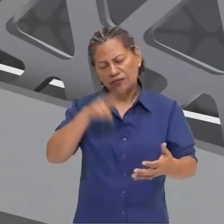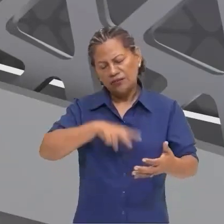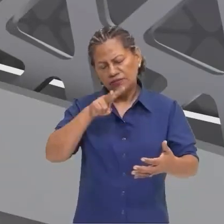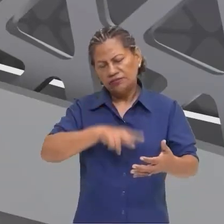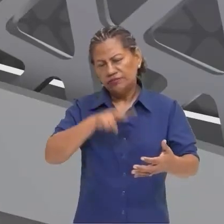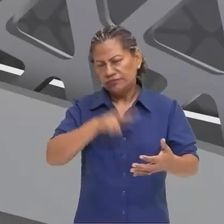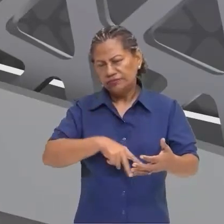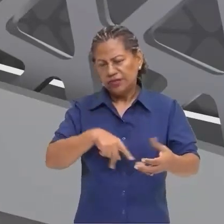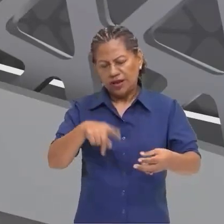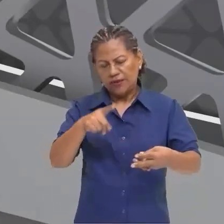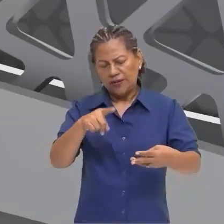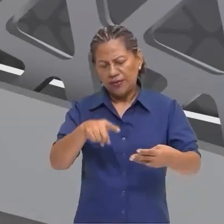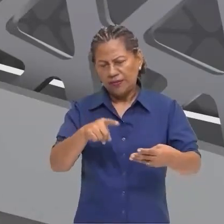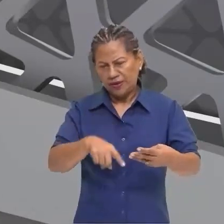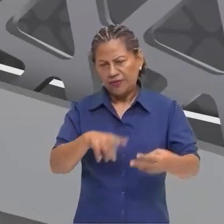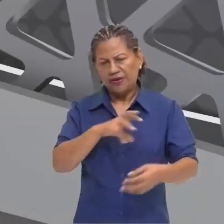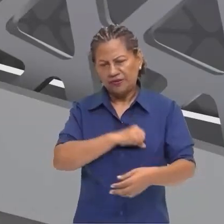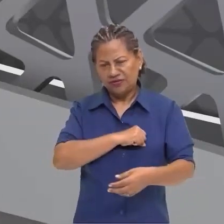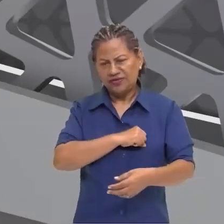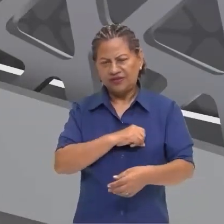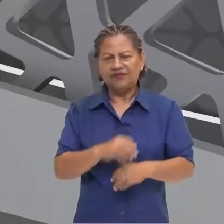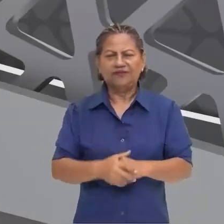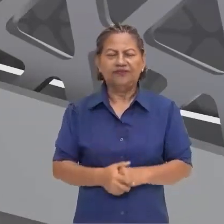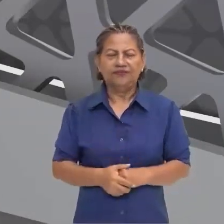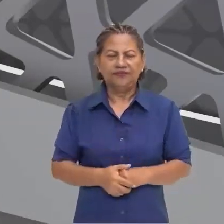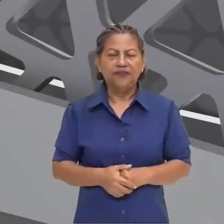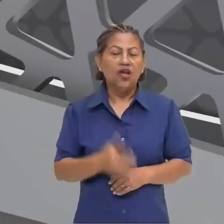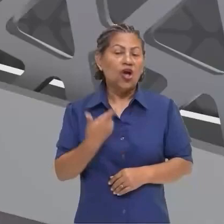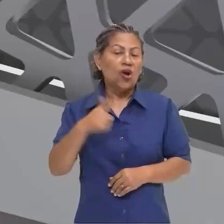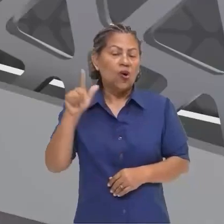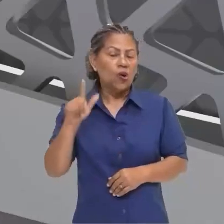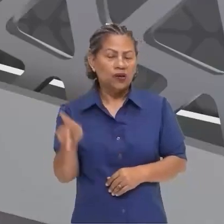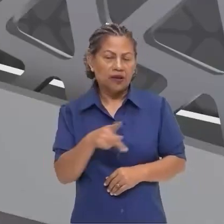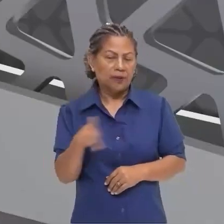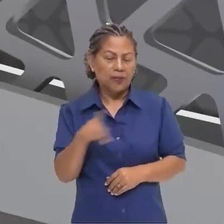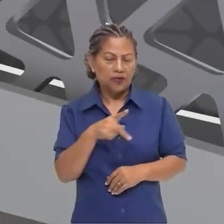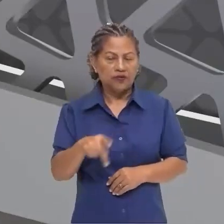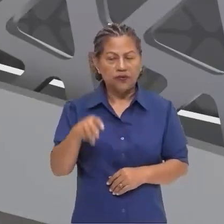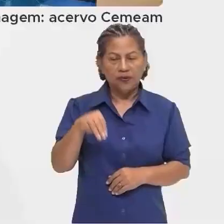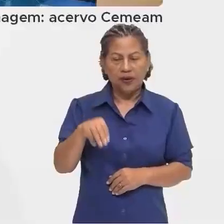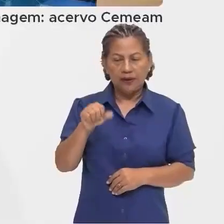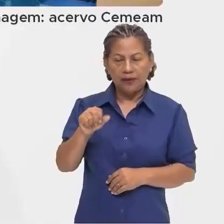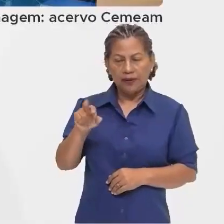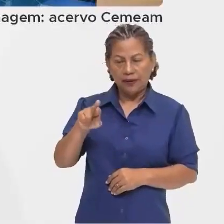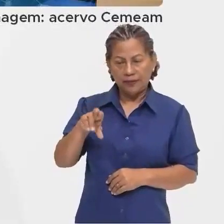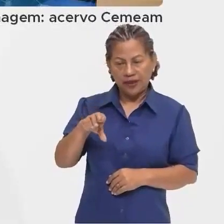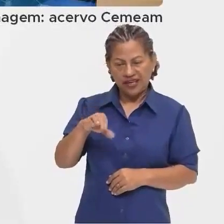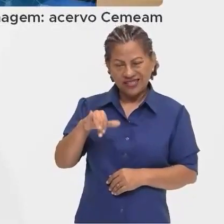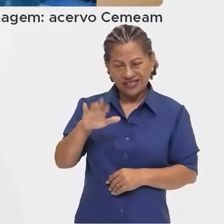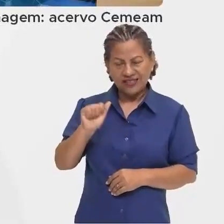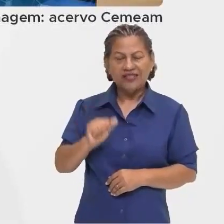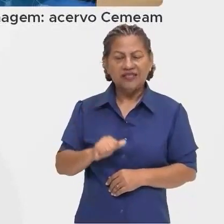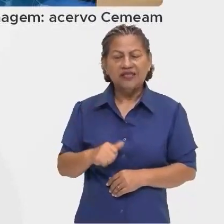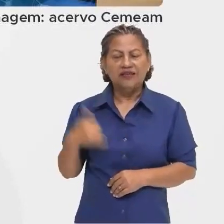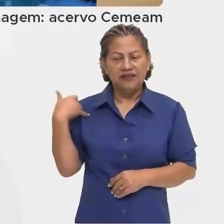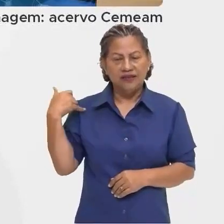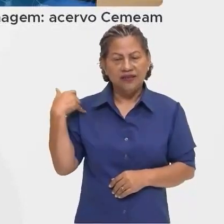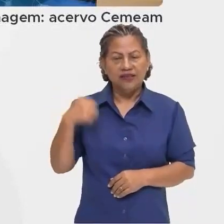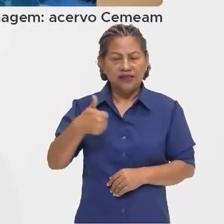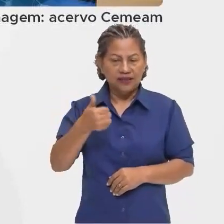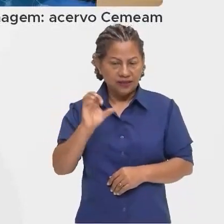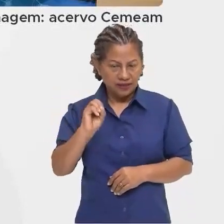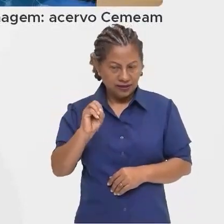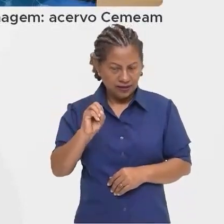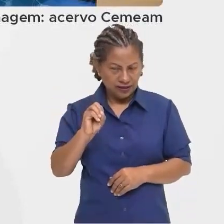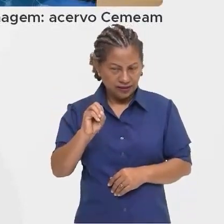licenciatura em História. Vamos ver aqui o exemplo da professora Márcia, que traçou o seu objetivo aos 10 anos. A professora